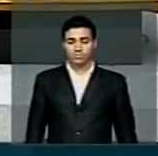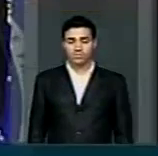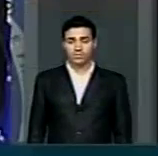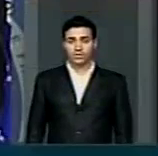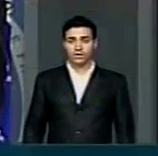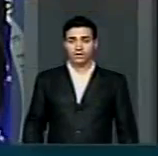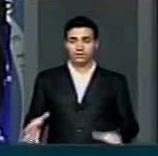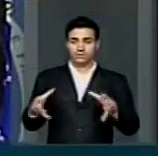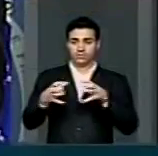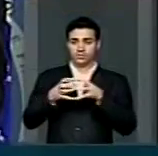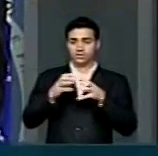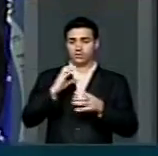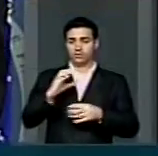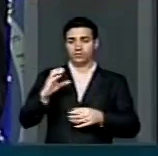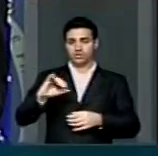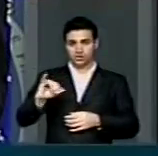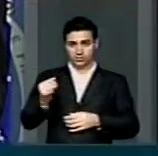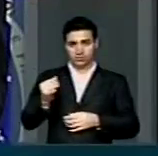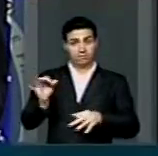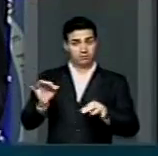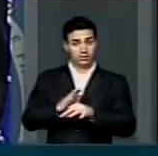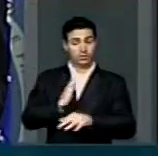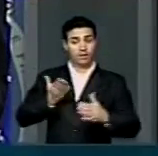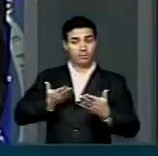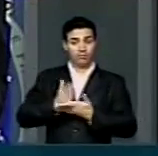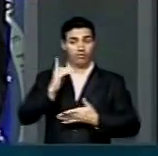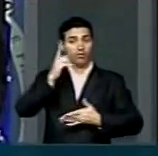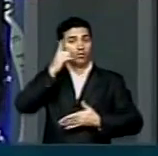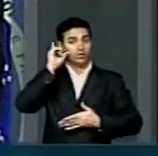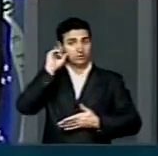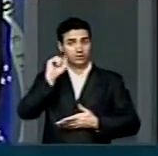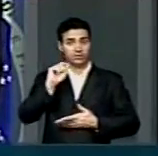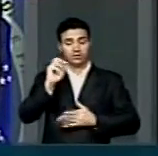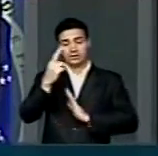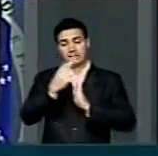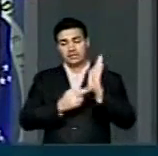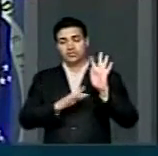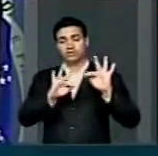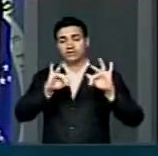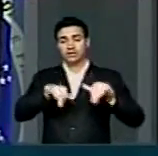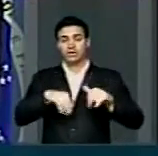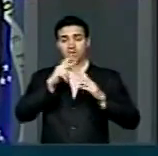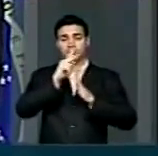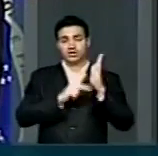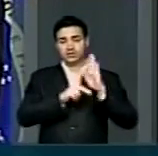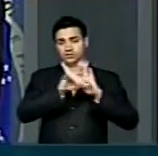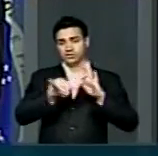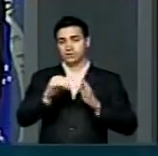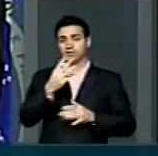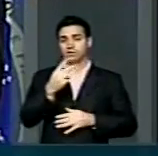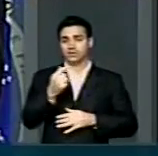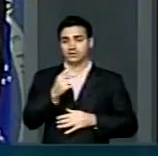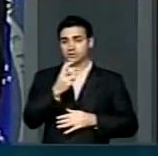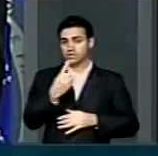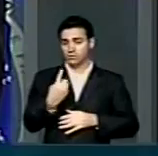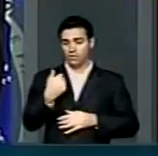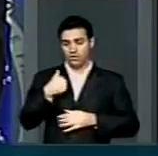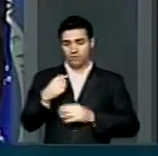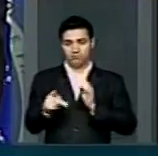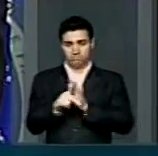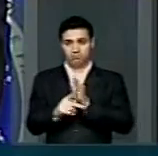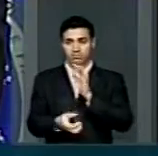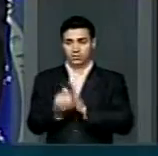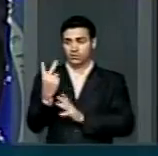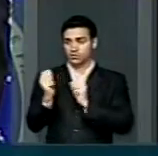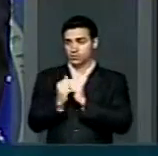a Comissão de Constituição e Justiça aprovou ontem a redação final do projeto de lei 4751 de minha autoria